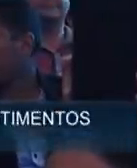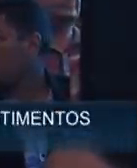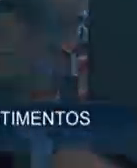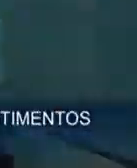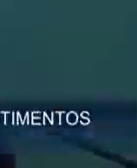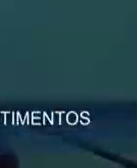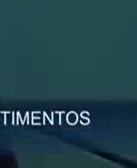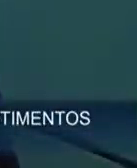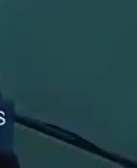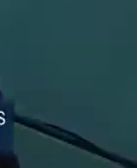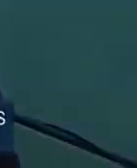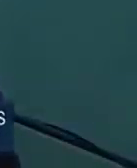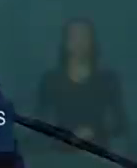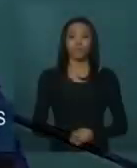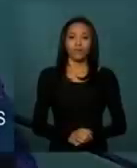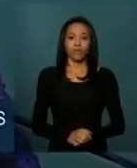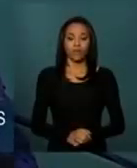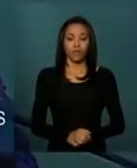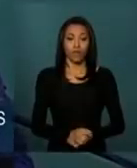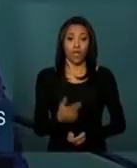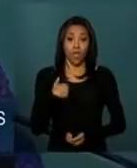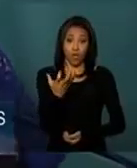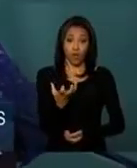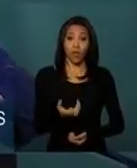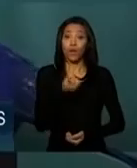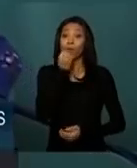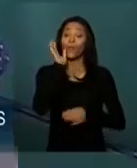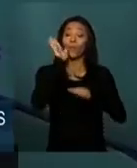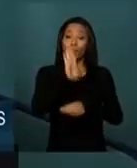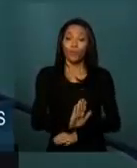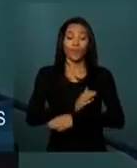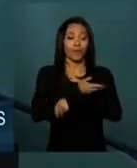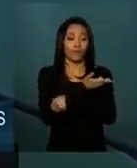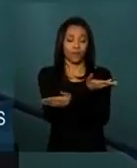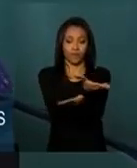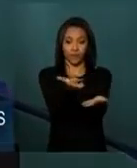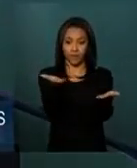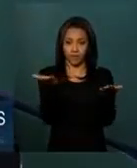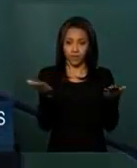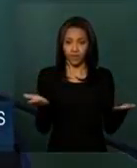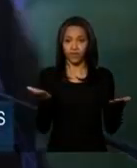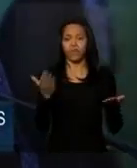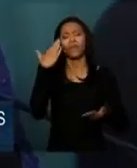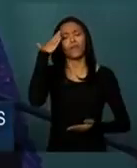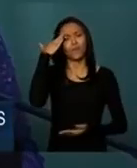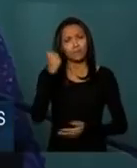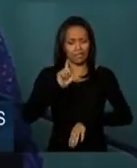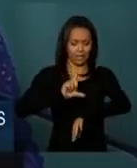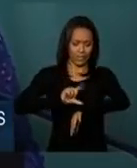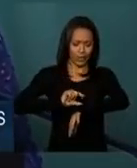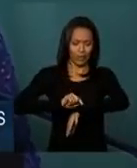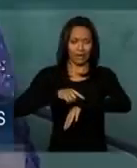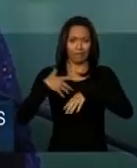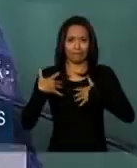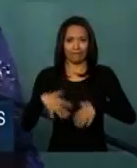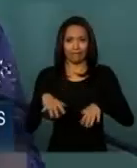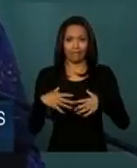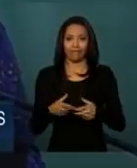Eu queria dar boa tarde para todos. Sei que o horário está apertado,